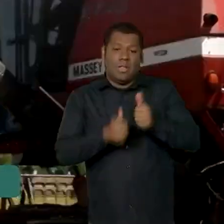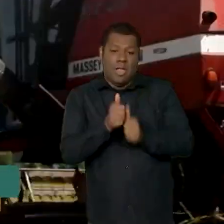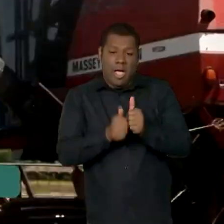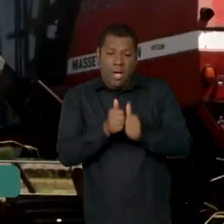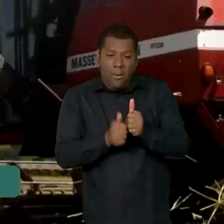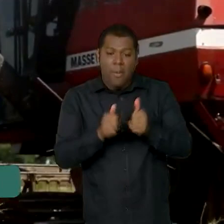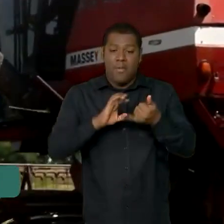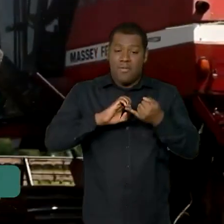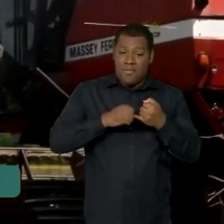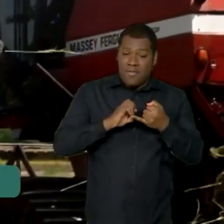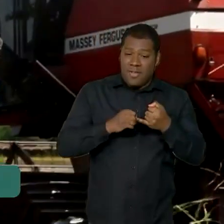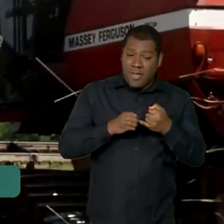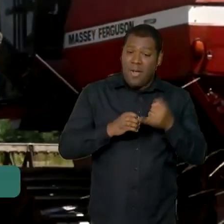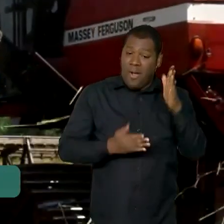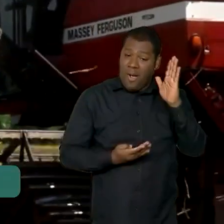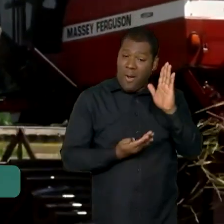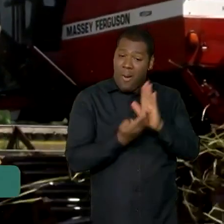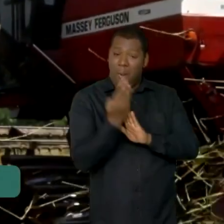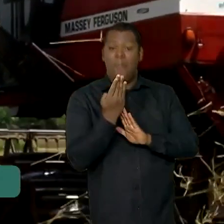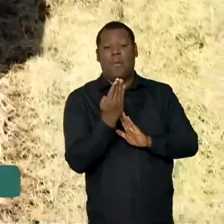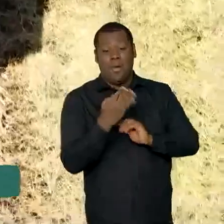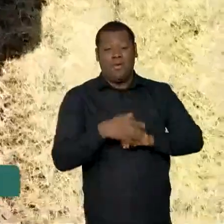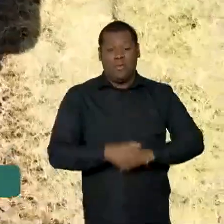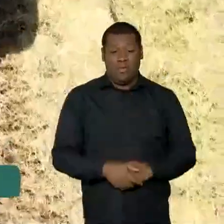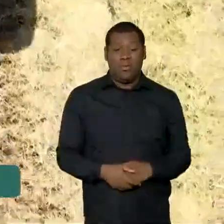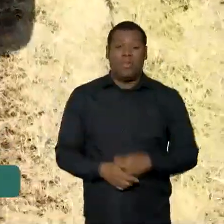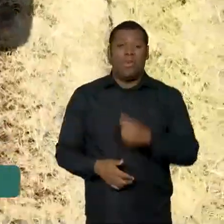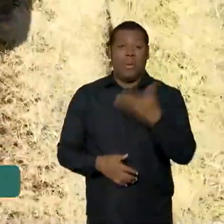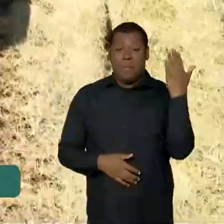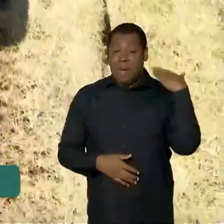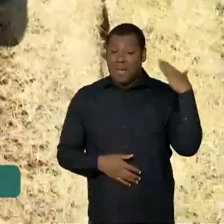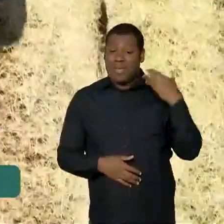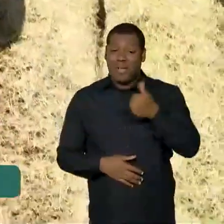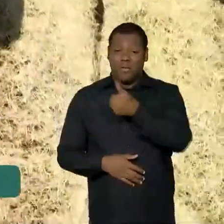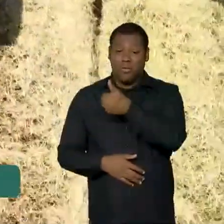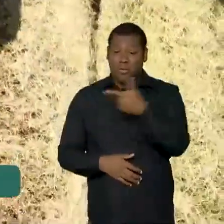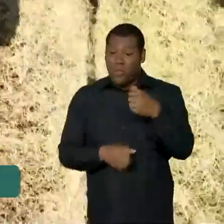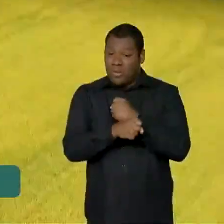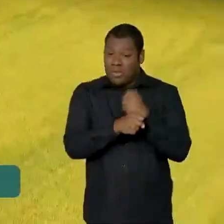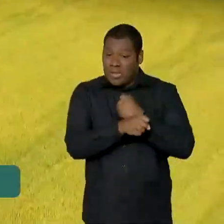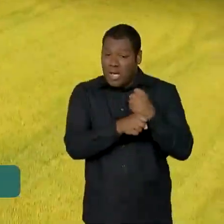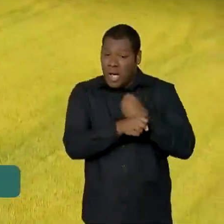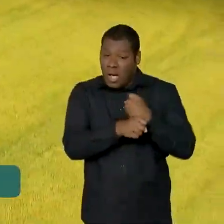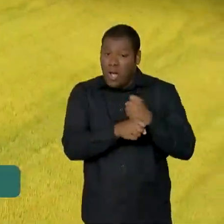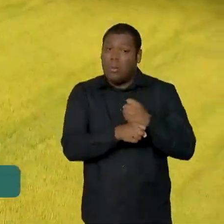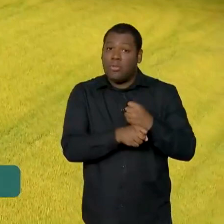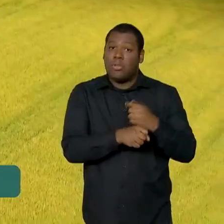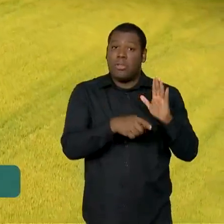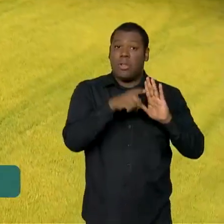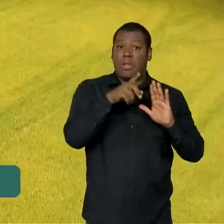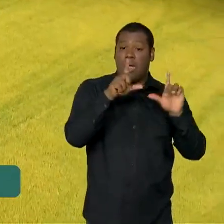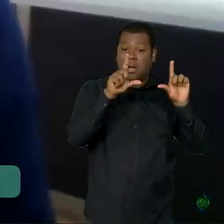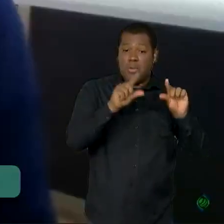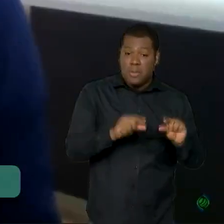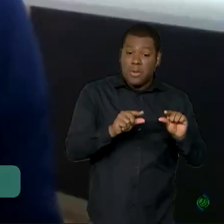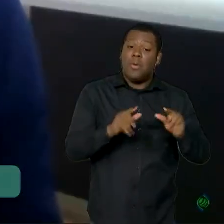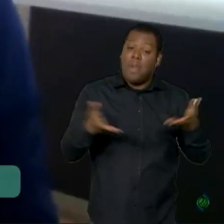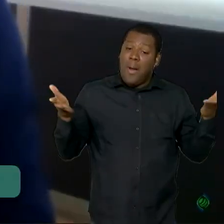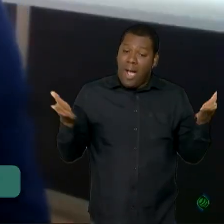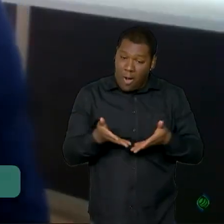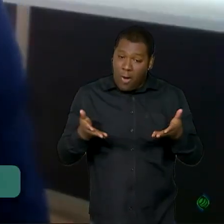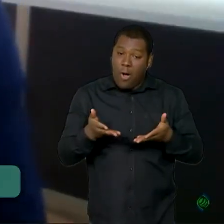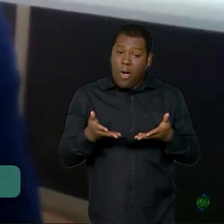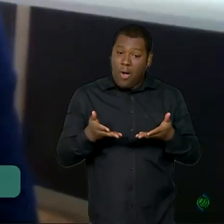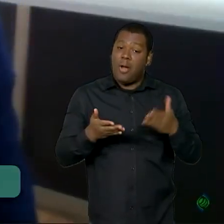feijão registraram alta depois de 12 anos de diminuição na área plantada dos dois grãos. O